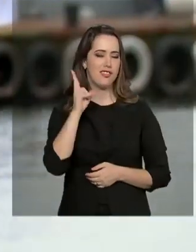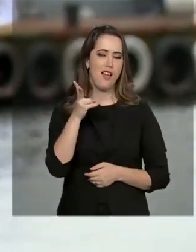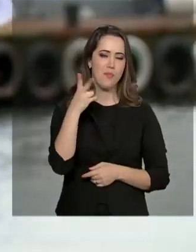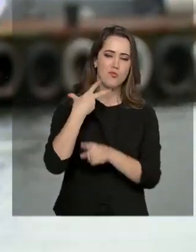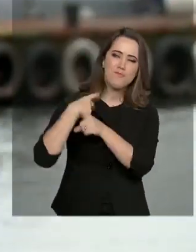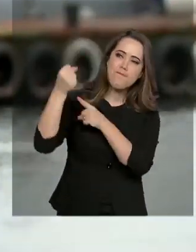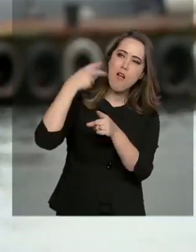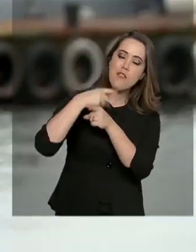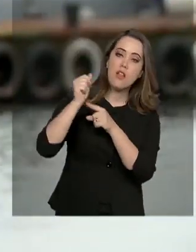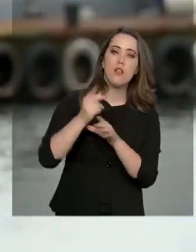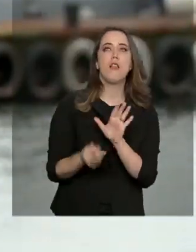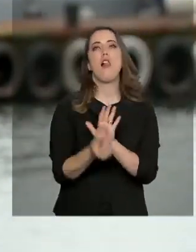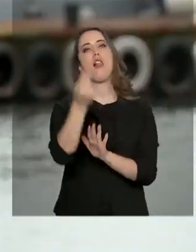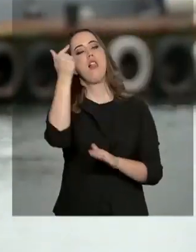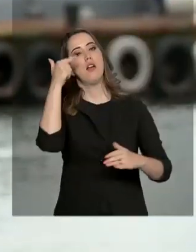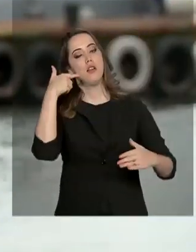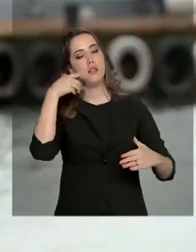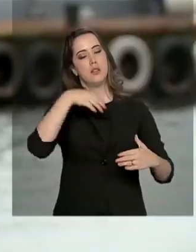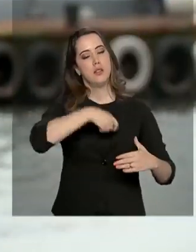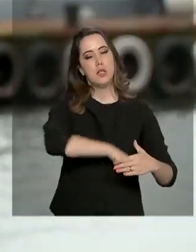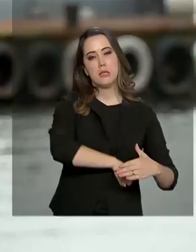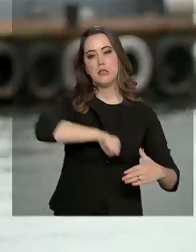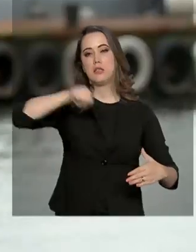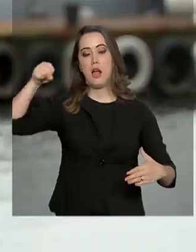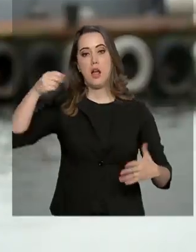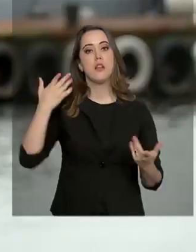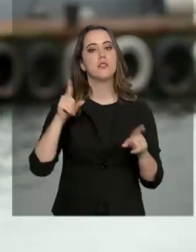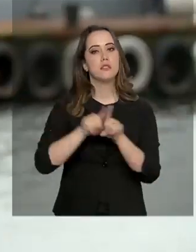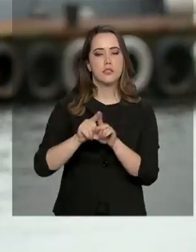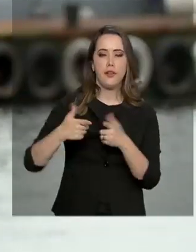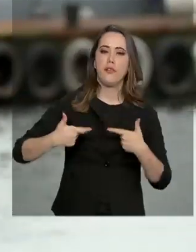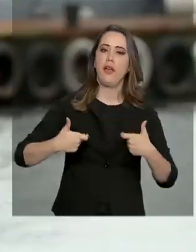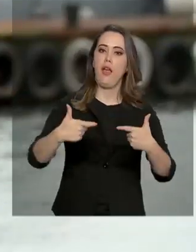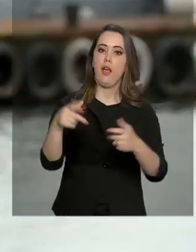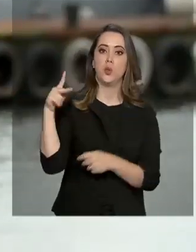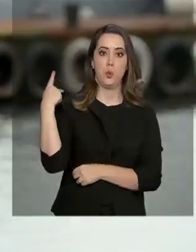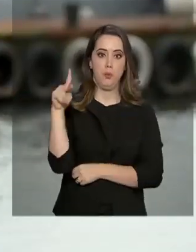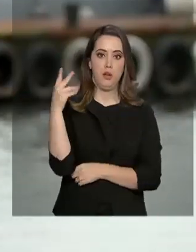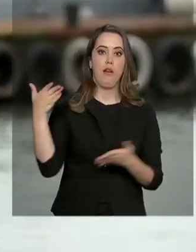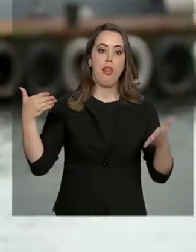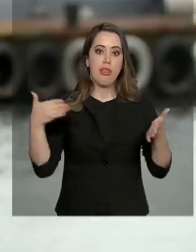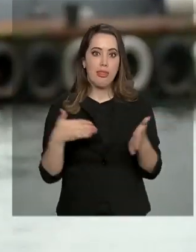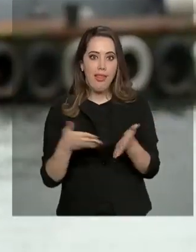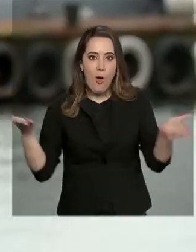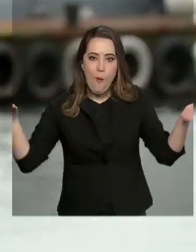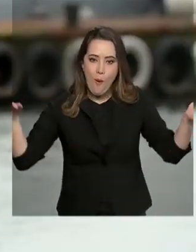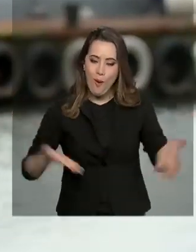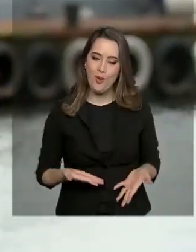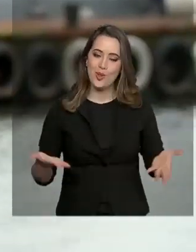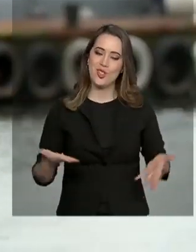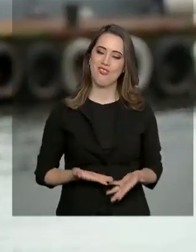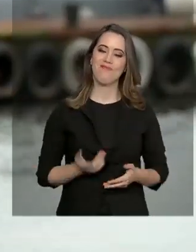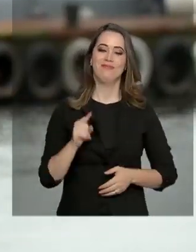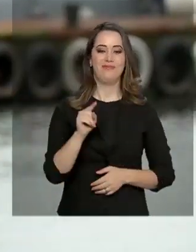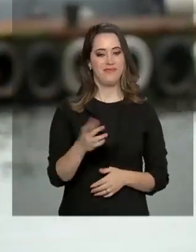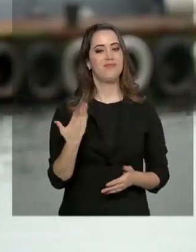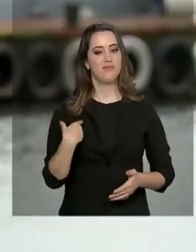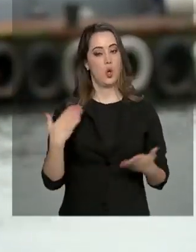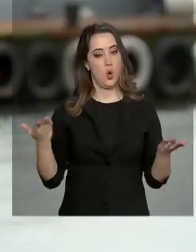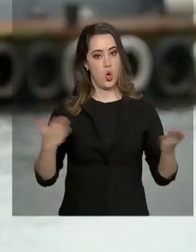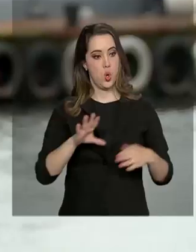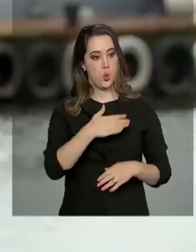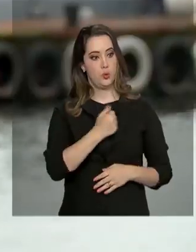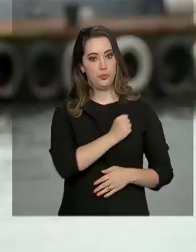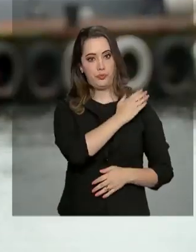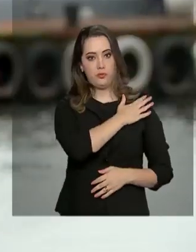desde a independência do país, passando pela Guerra do Paraguai até os dias atuais. Segundo o comandante da Marinha, hoje